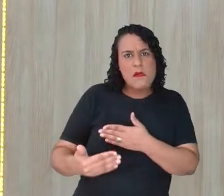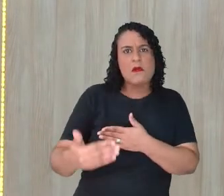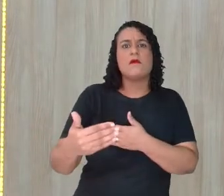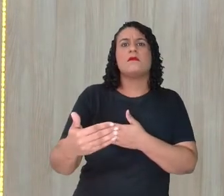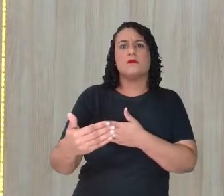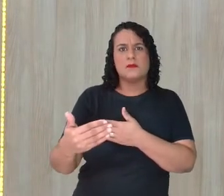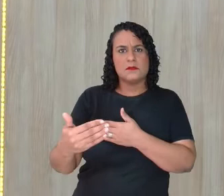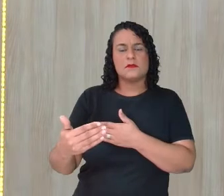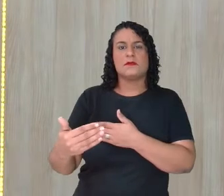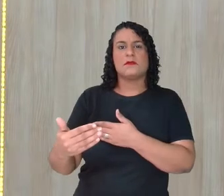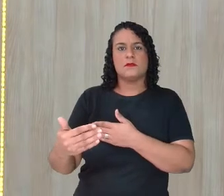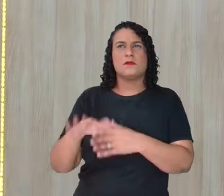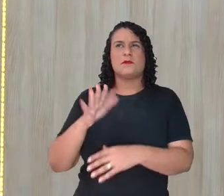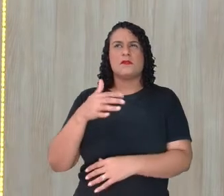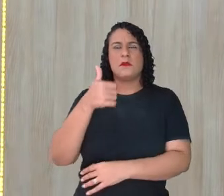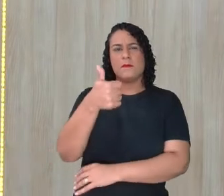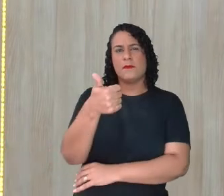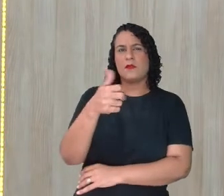certo? Em